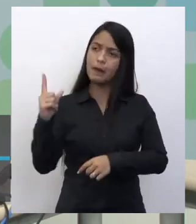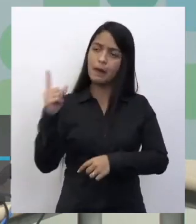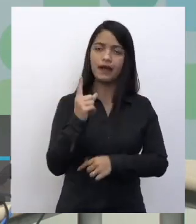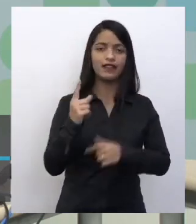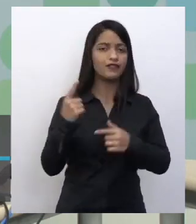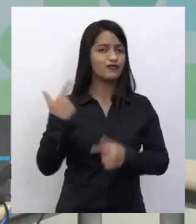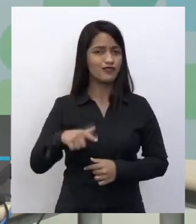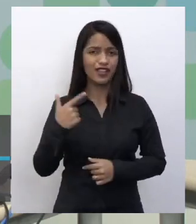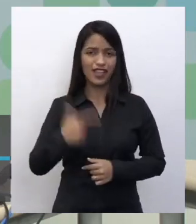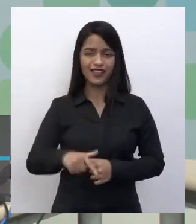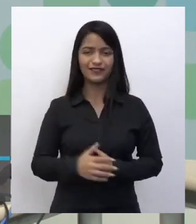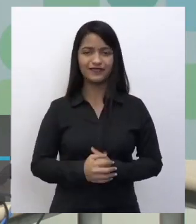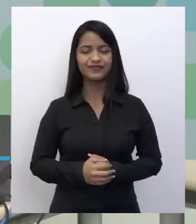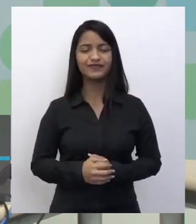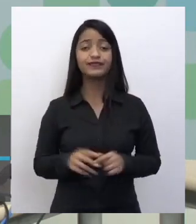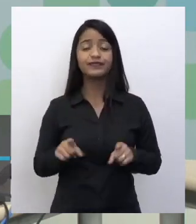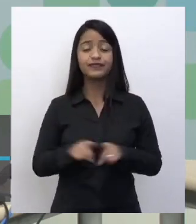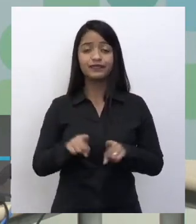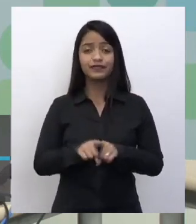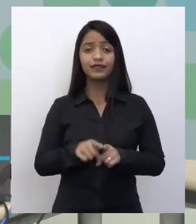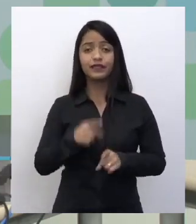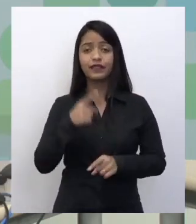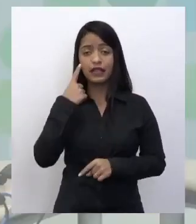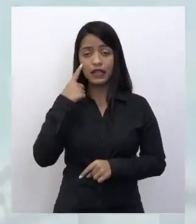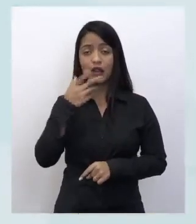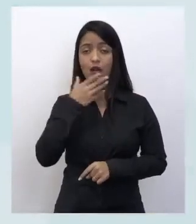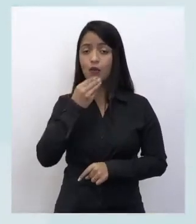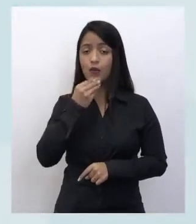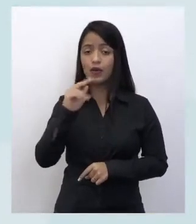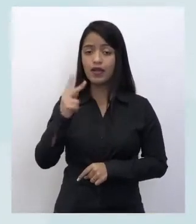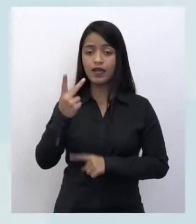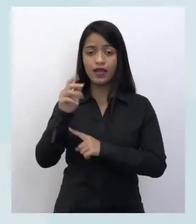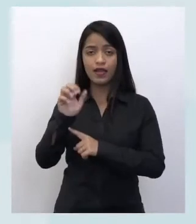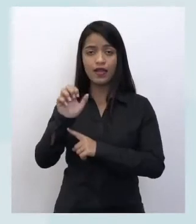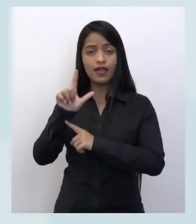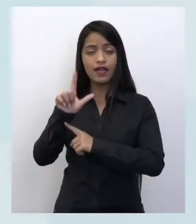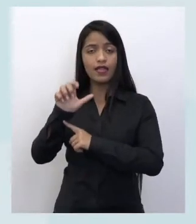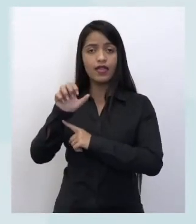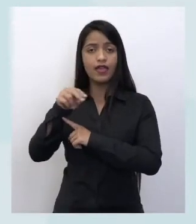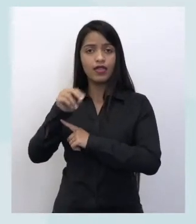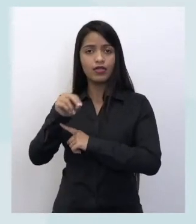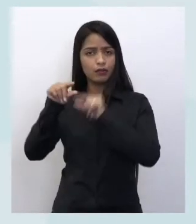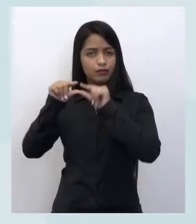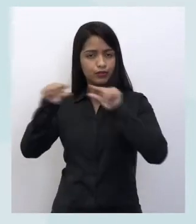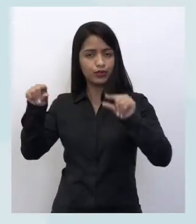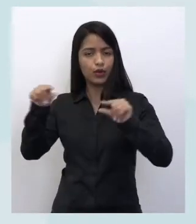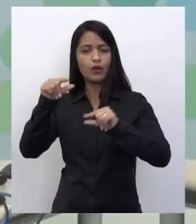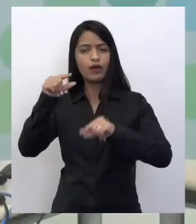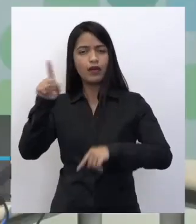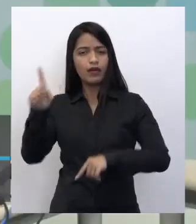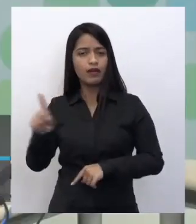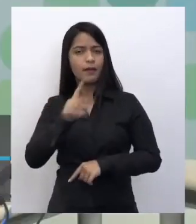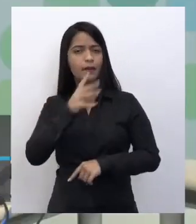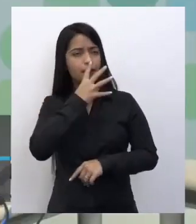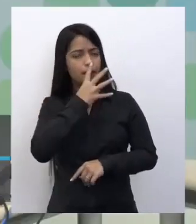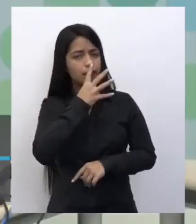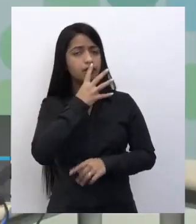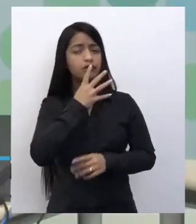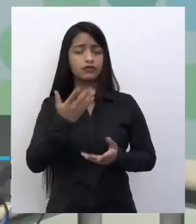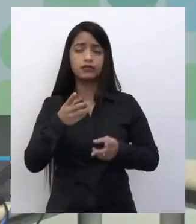de certa forma, também entra ali o Heleno. Olha lá, o Heleno parou muito admirado, tá vendo? Então, tem essa diferença aí,